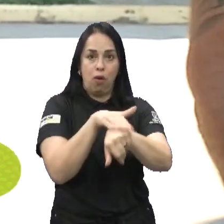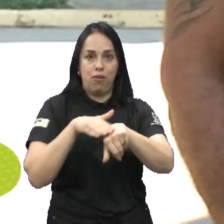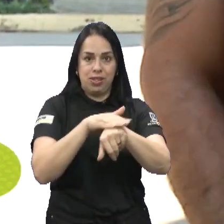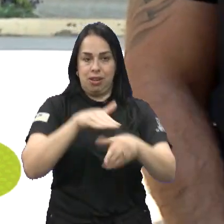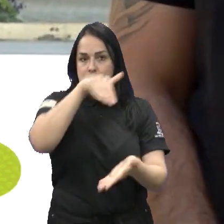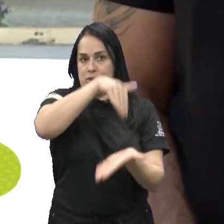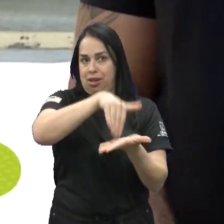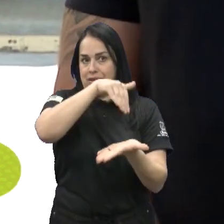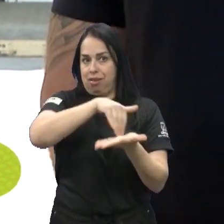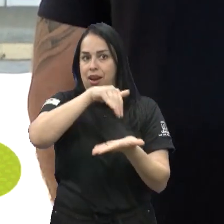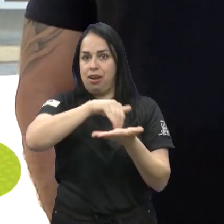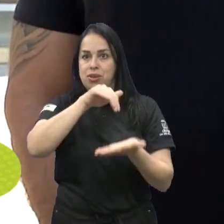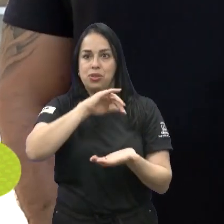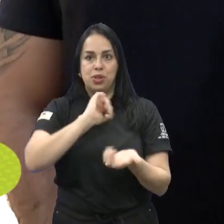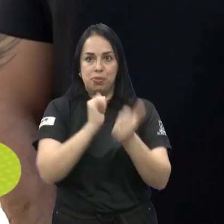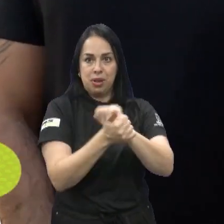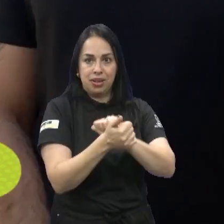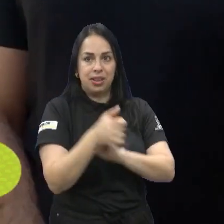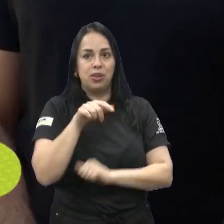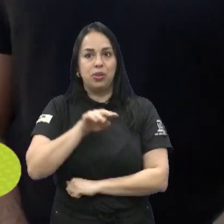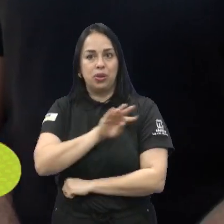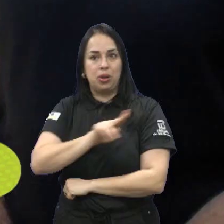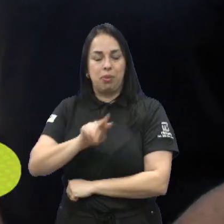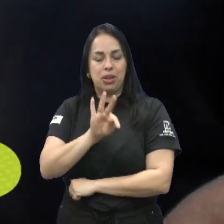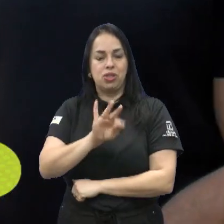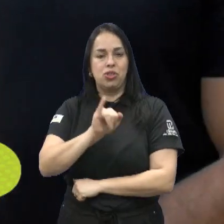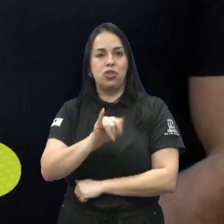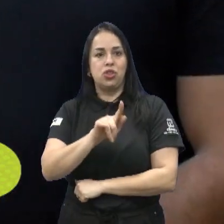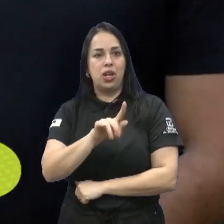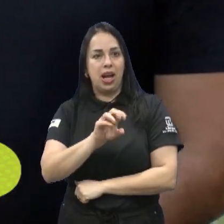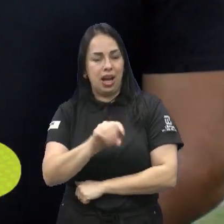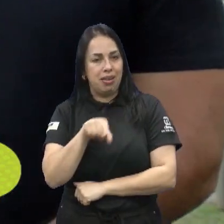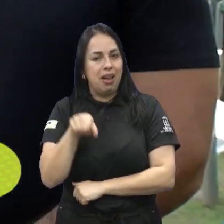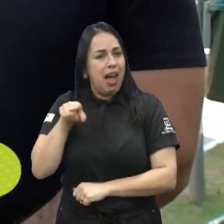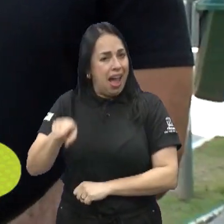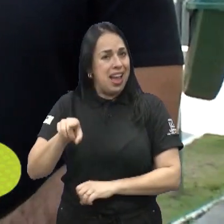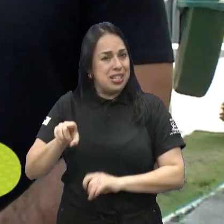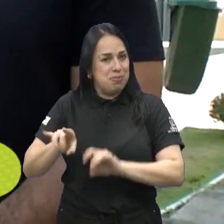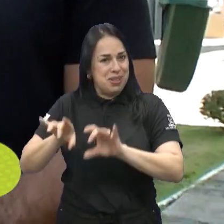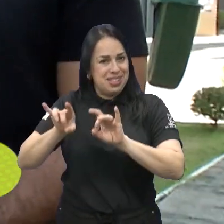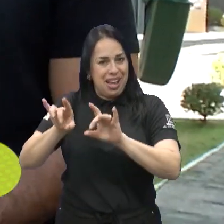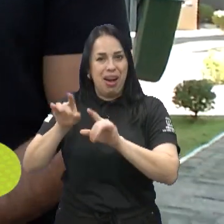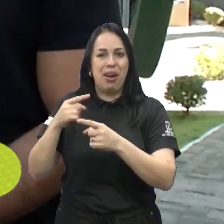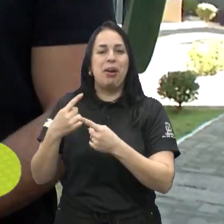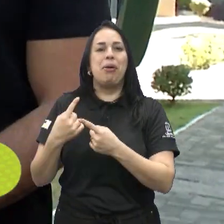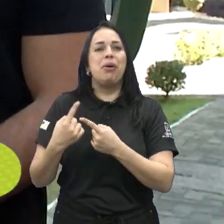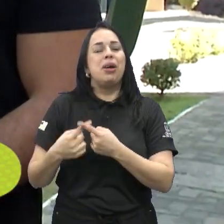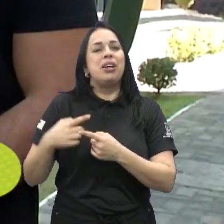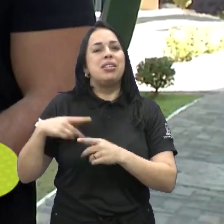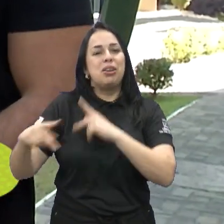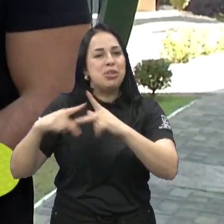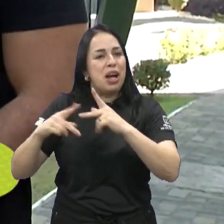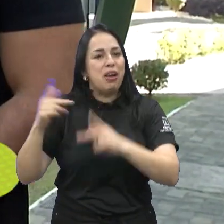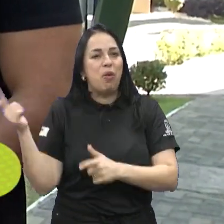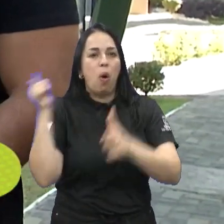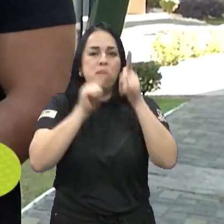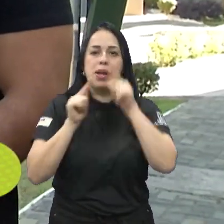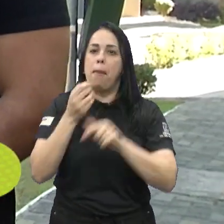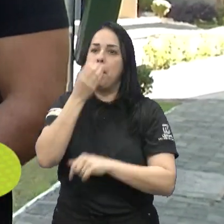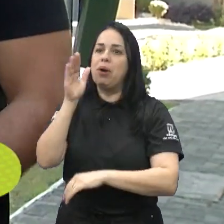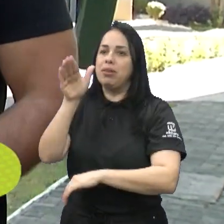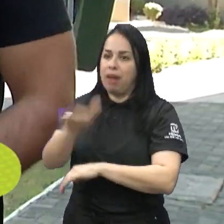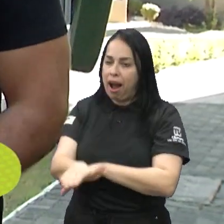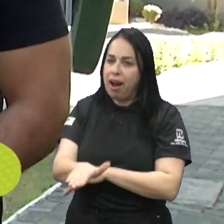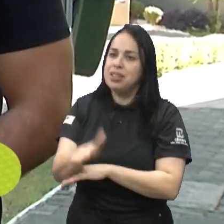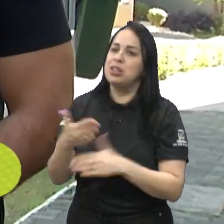de Esportes. Secretário, essa conquista dos Jogos Regionais tem gostinho especial por ser em São José a cidade sede? Boa tarde, é isso